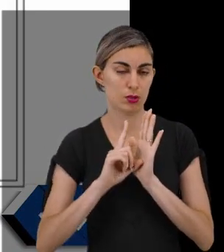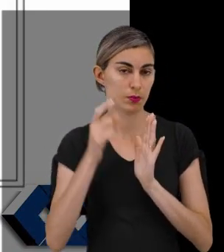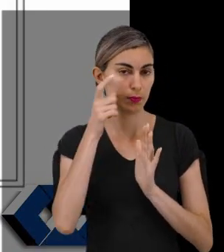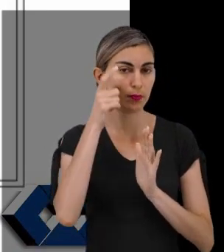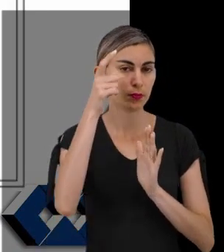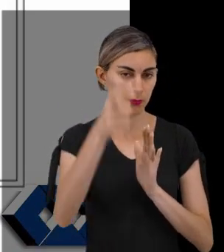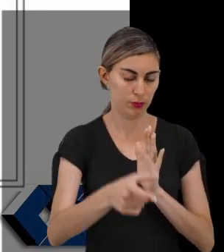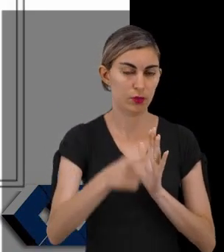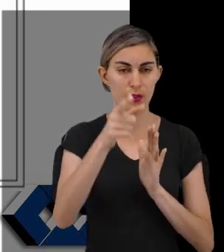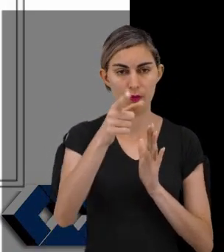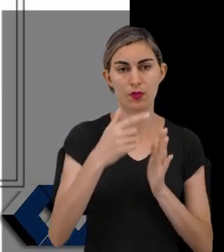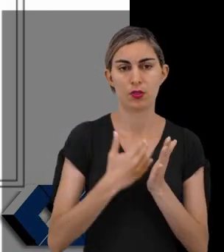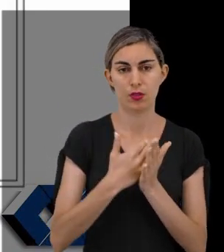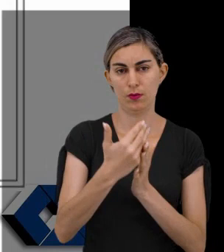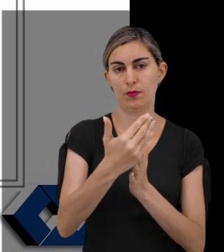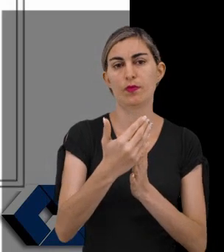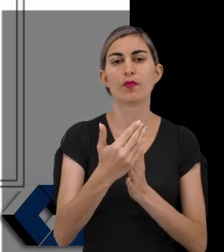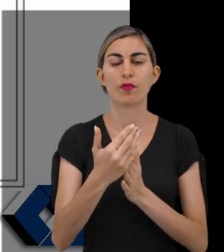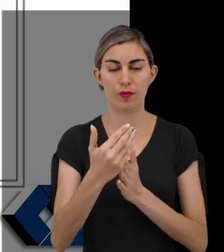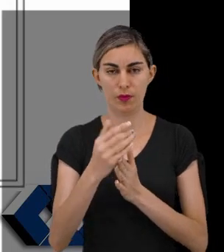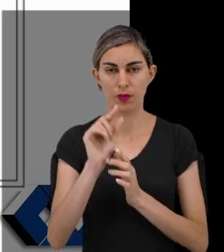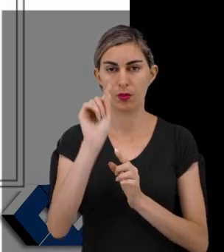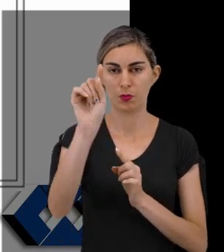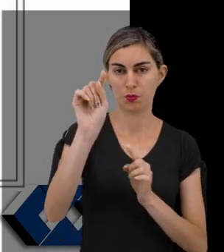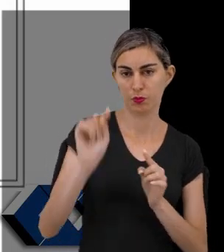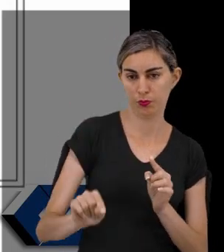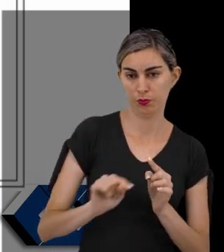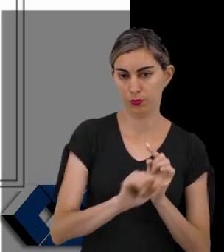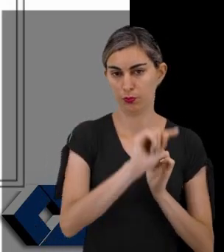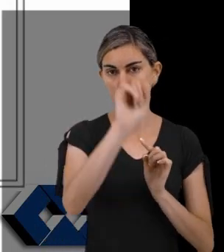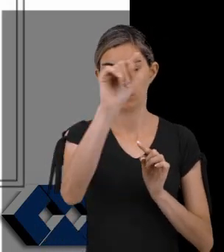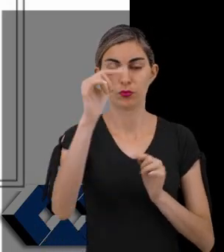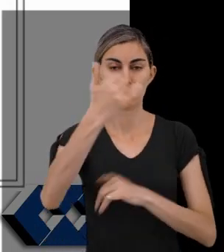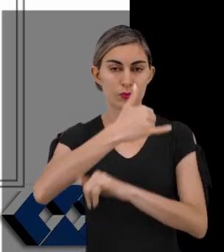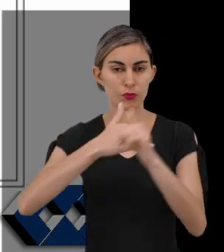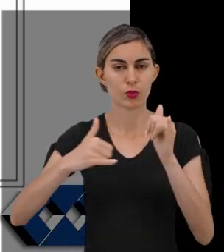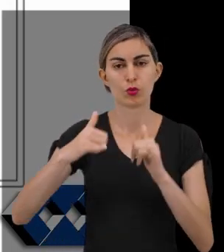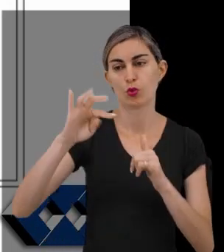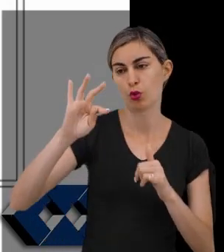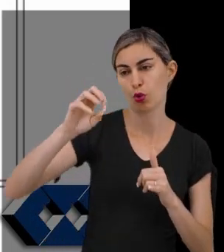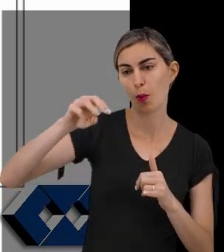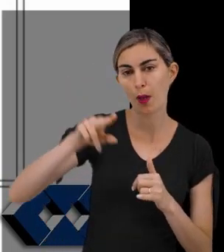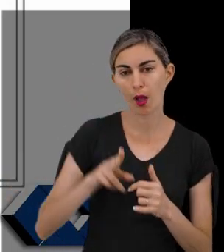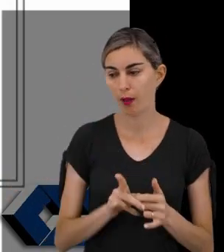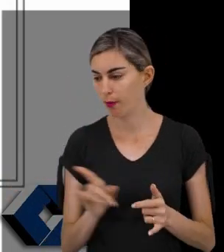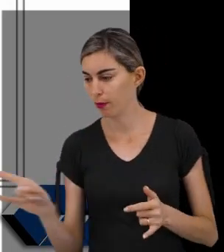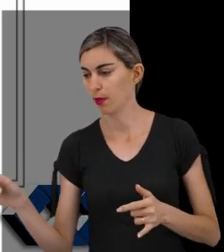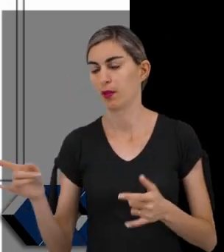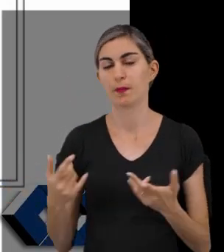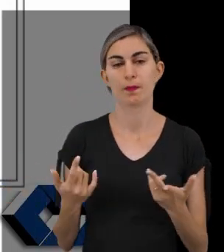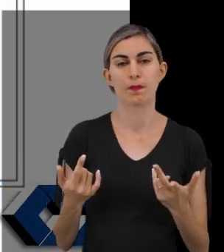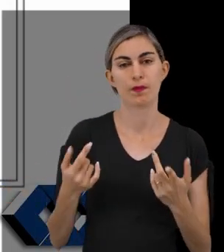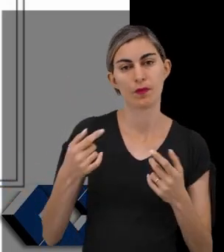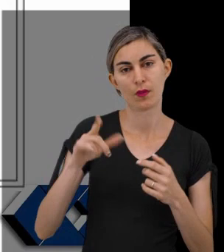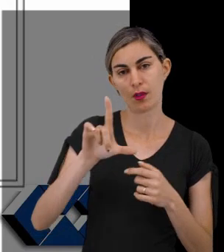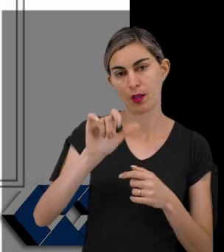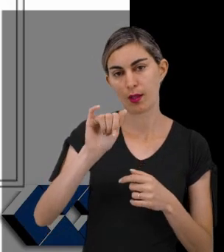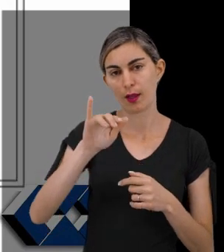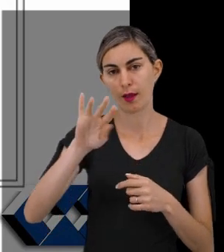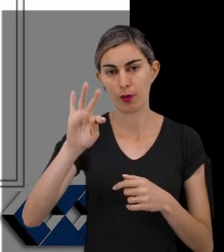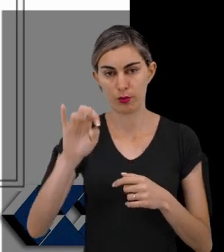vocês partam dessa alocação dos pontos de luz e de tomadas a partir da planta de